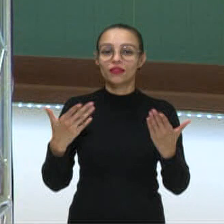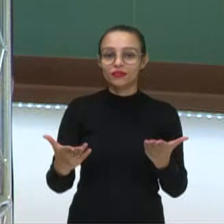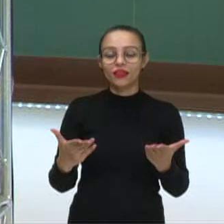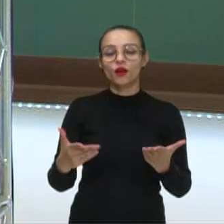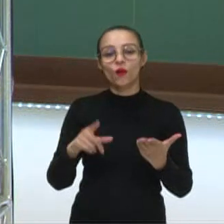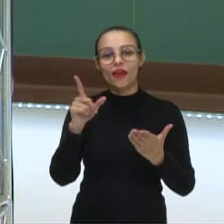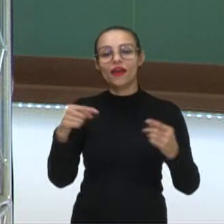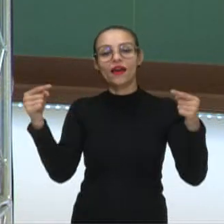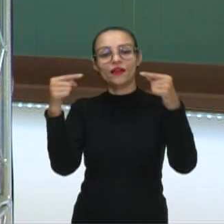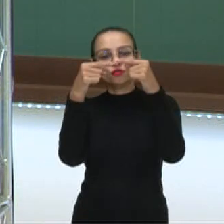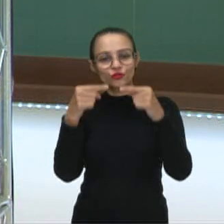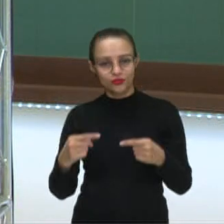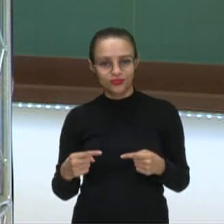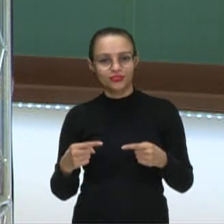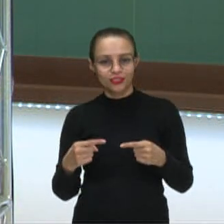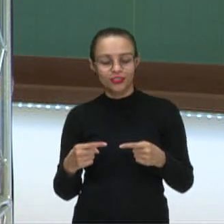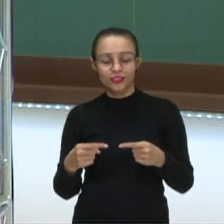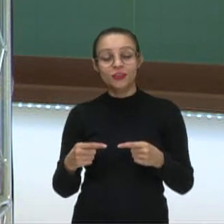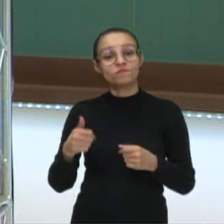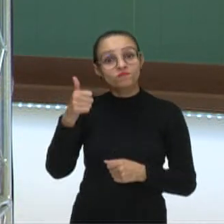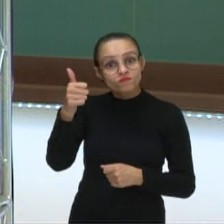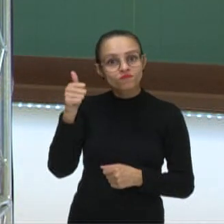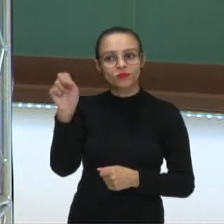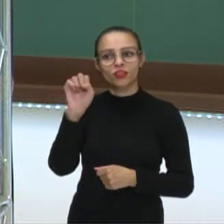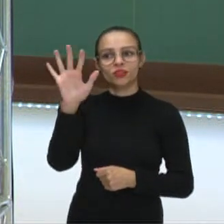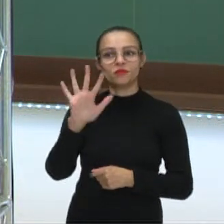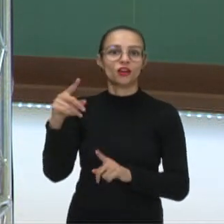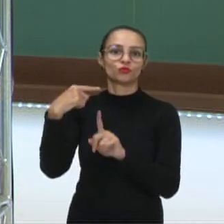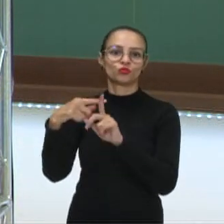ele associa a imagem positiva, percebeu?